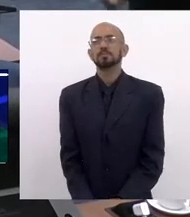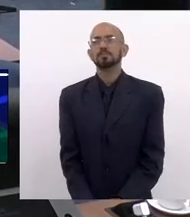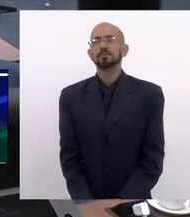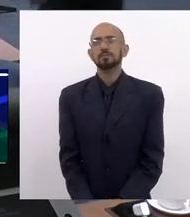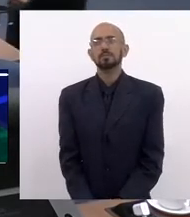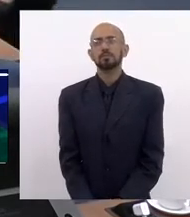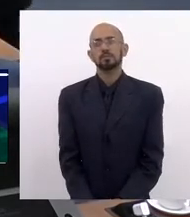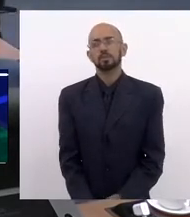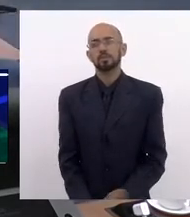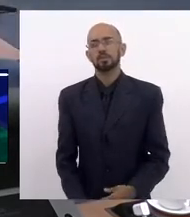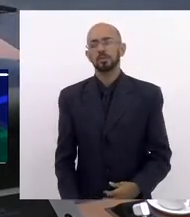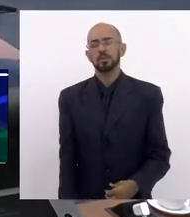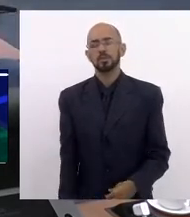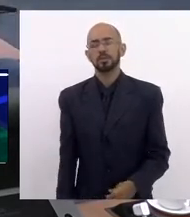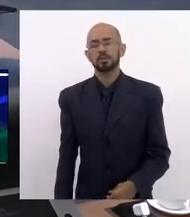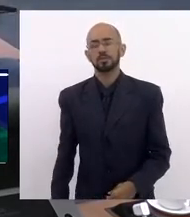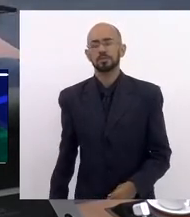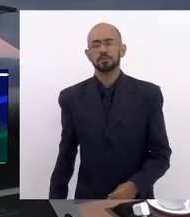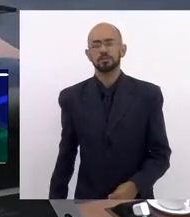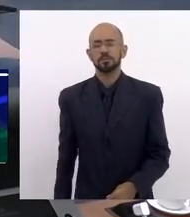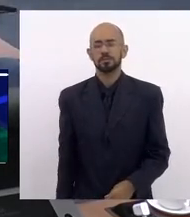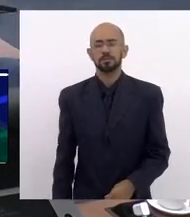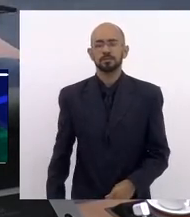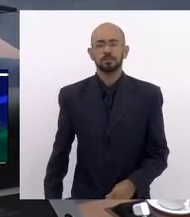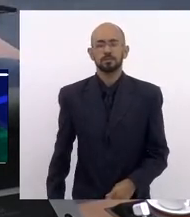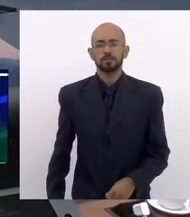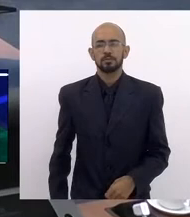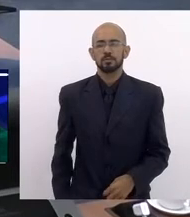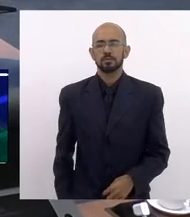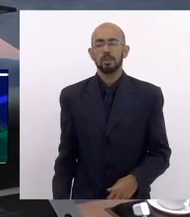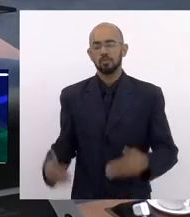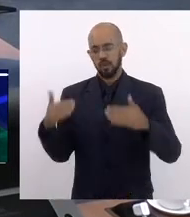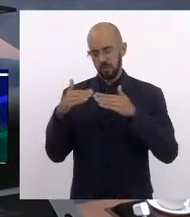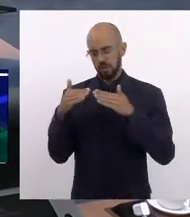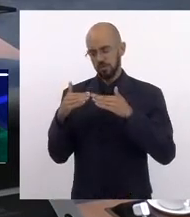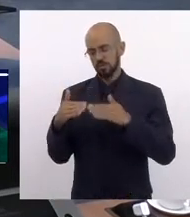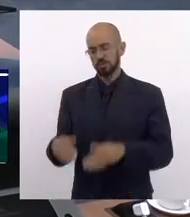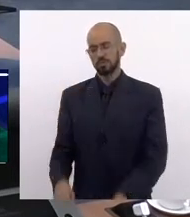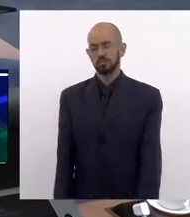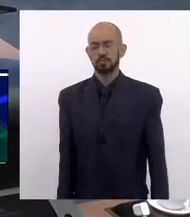Pela Comissão de Finanças. Favorável.